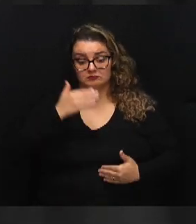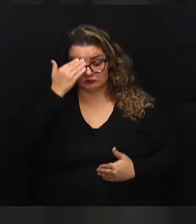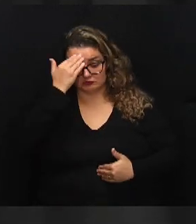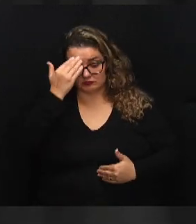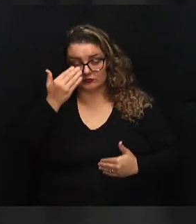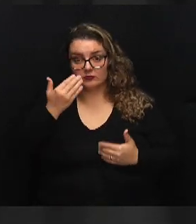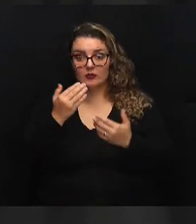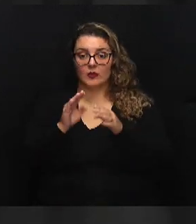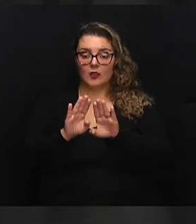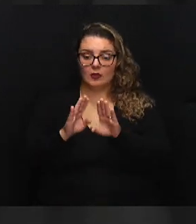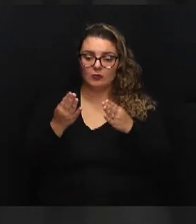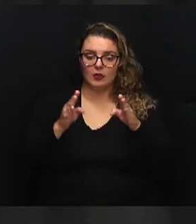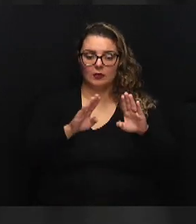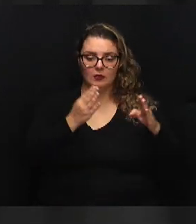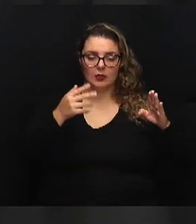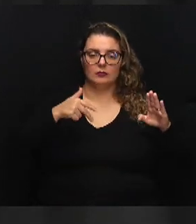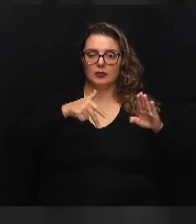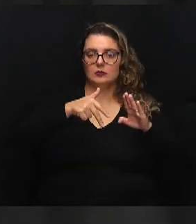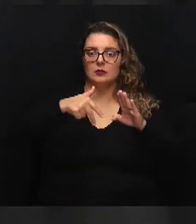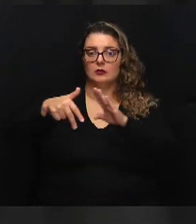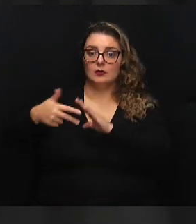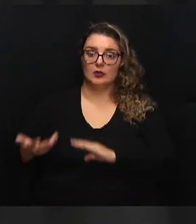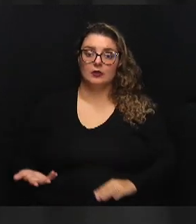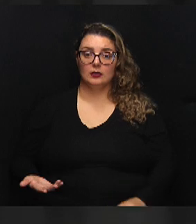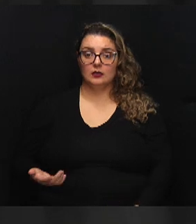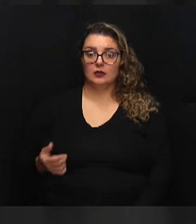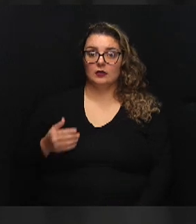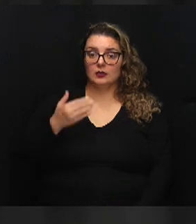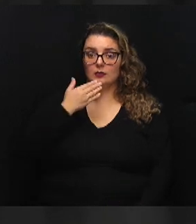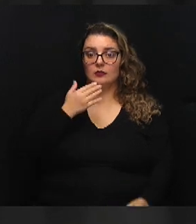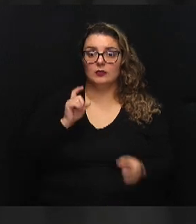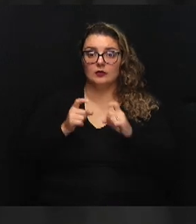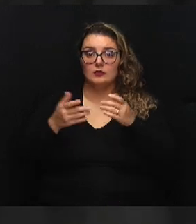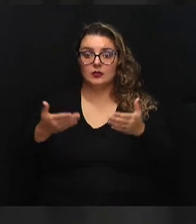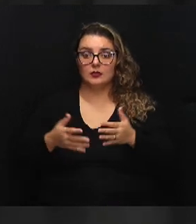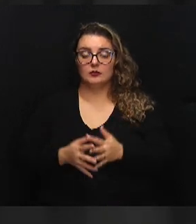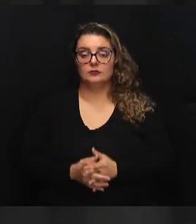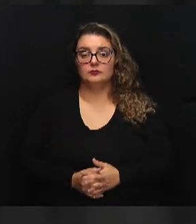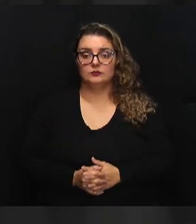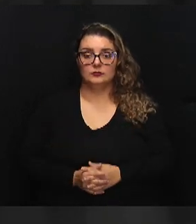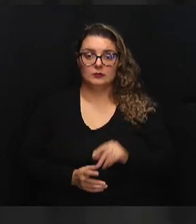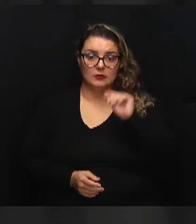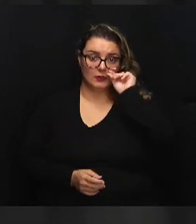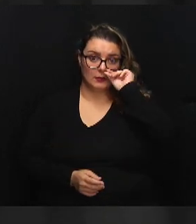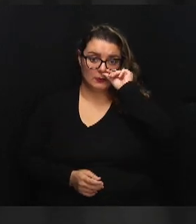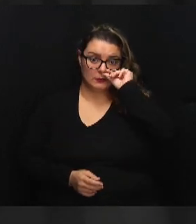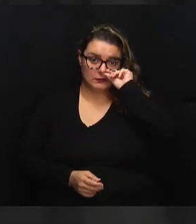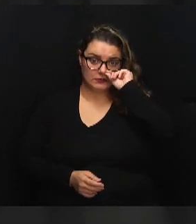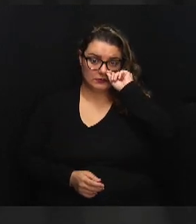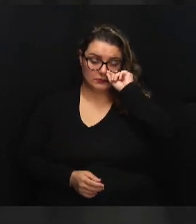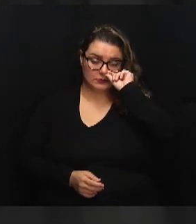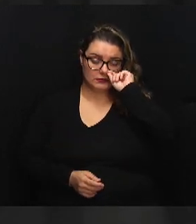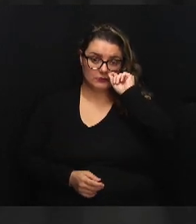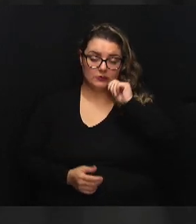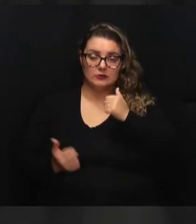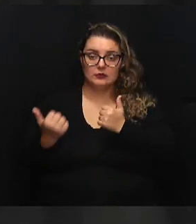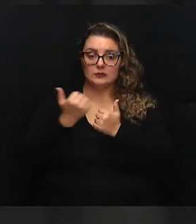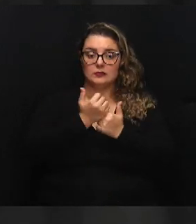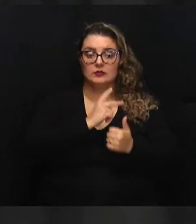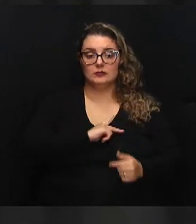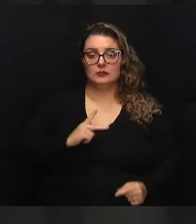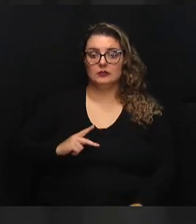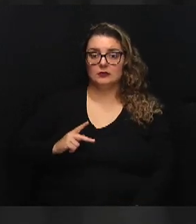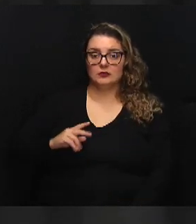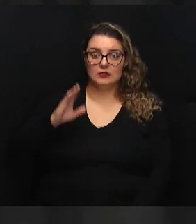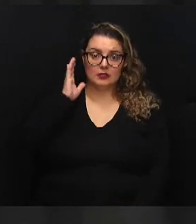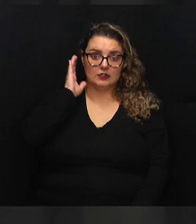as portas vão se abrindo. Eu pedi uma reunião agora, né? Essa reunião que nós tivemos com o vice-presidente da